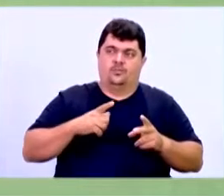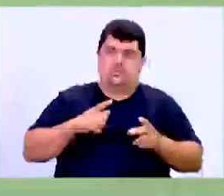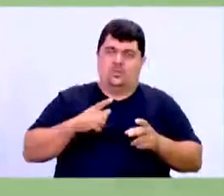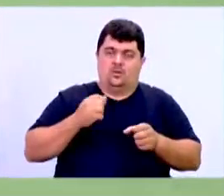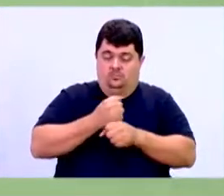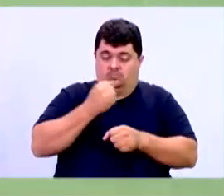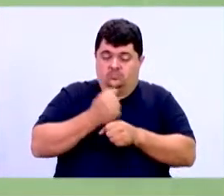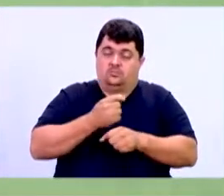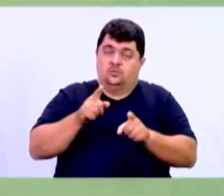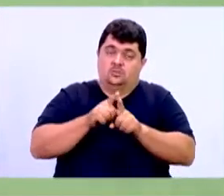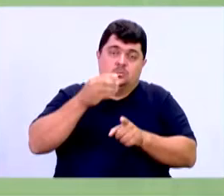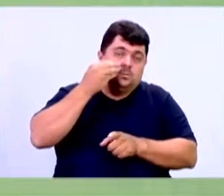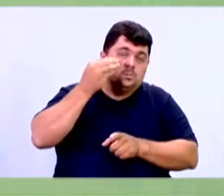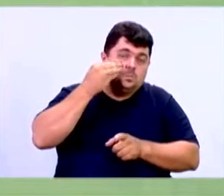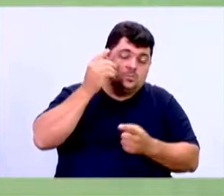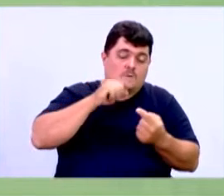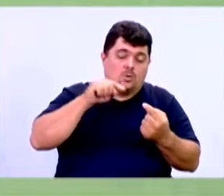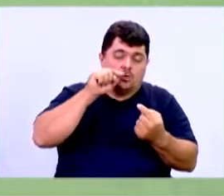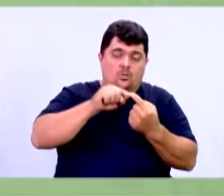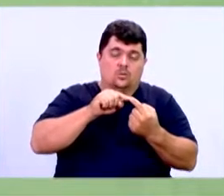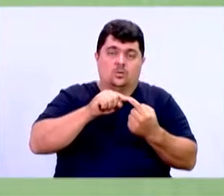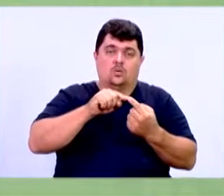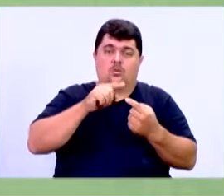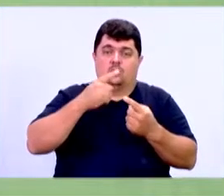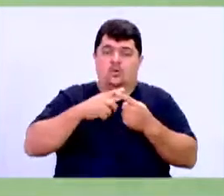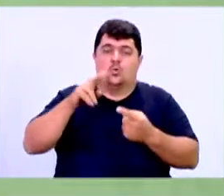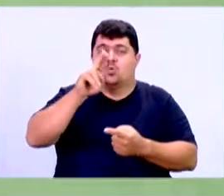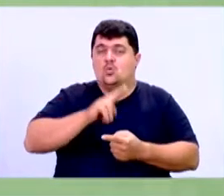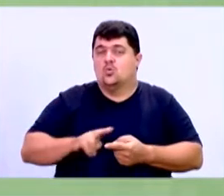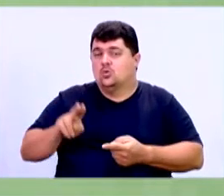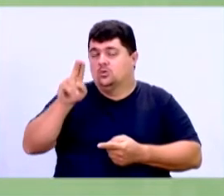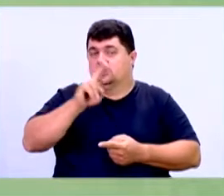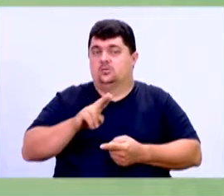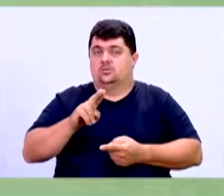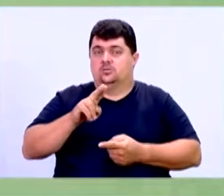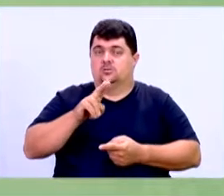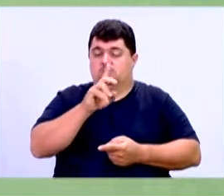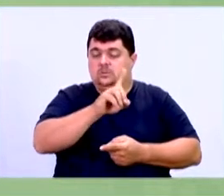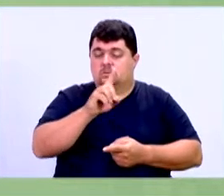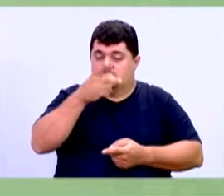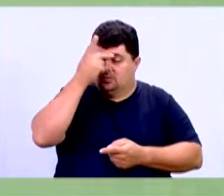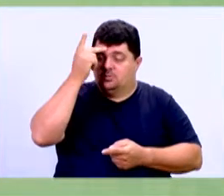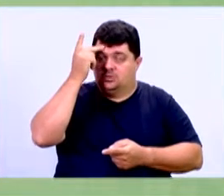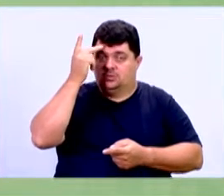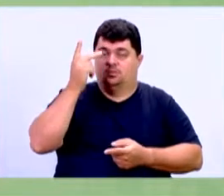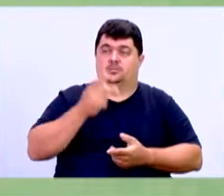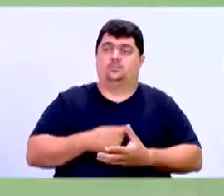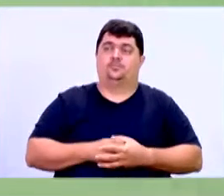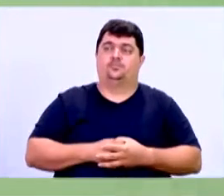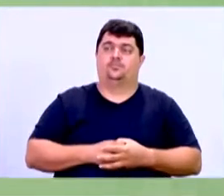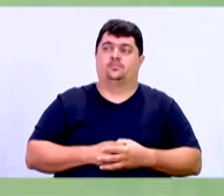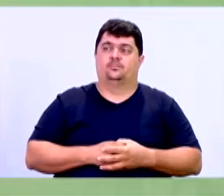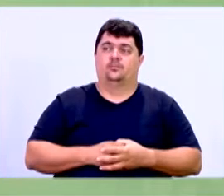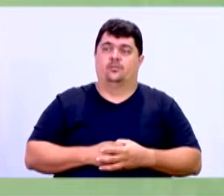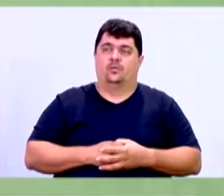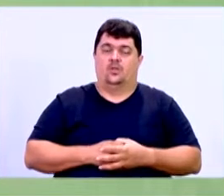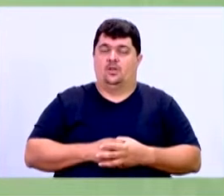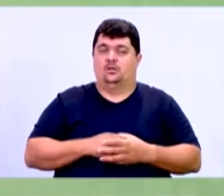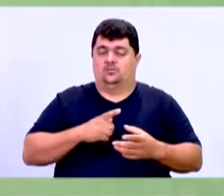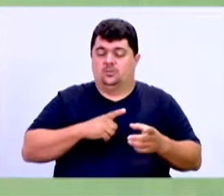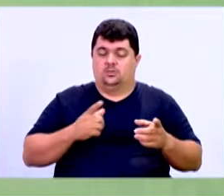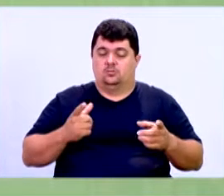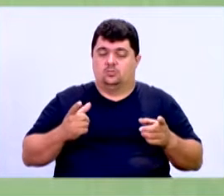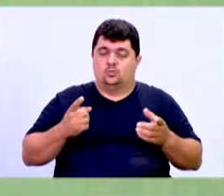e testes com foco na usabilidade dos usuários ou compatibilidade com outros programas